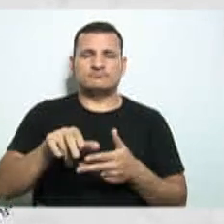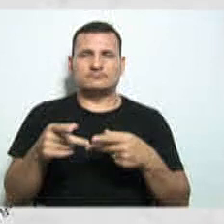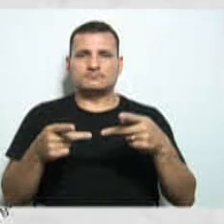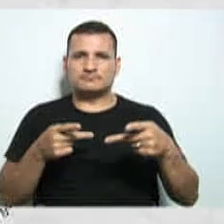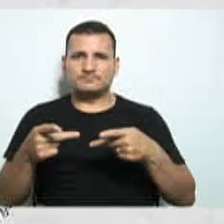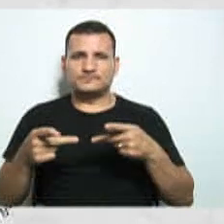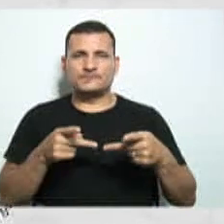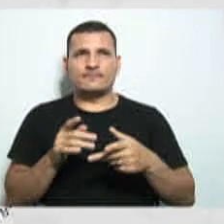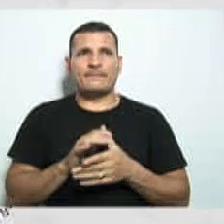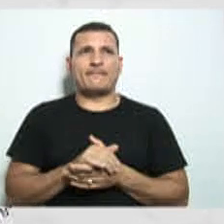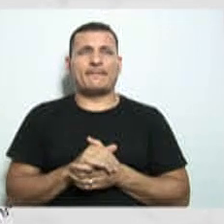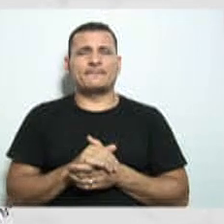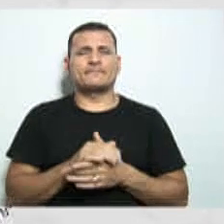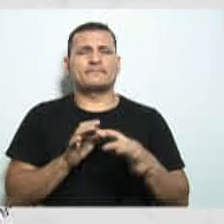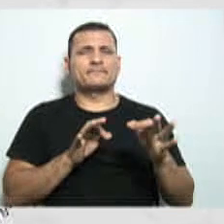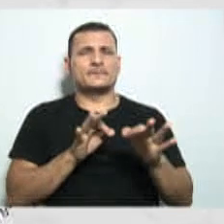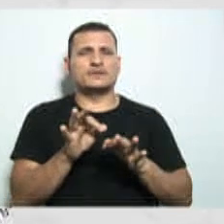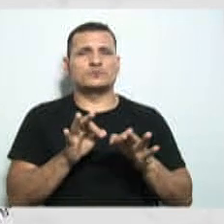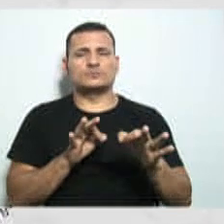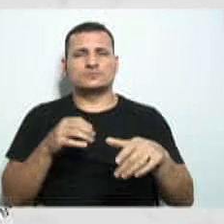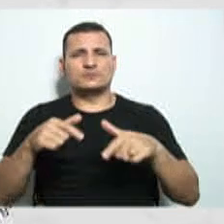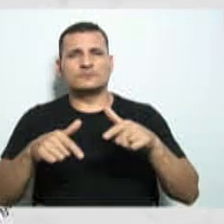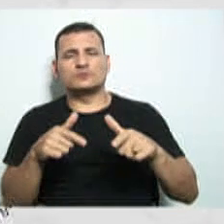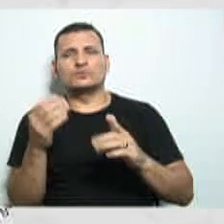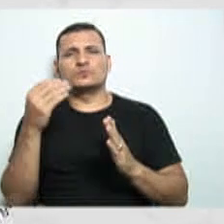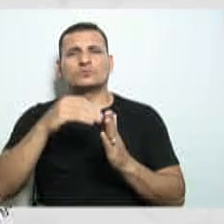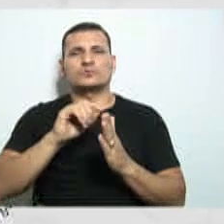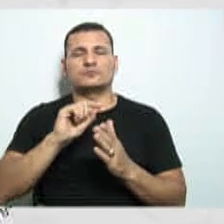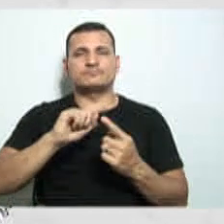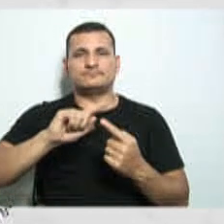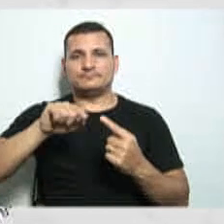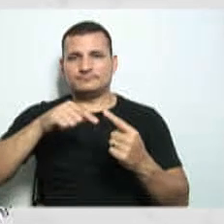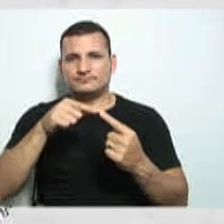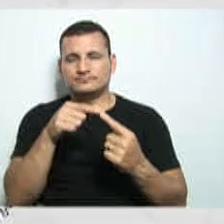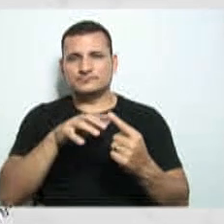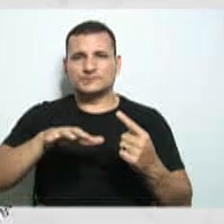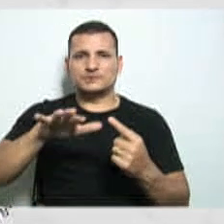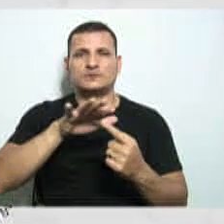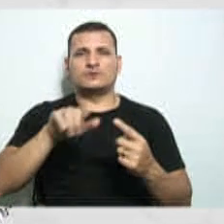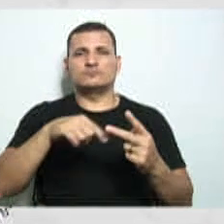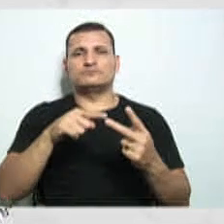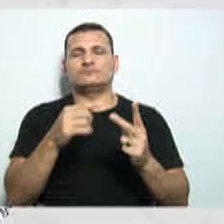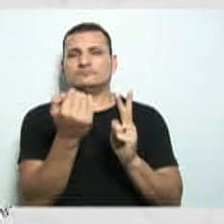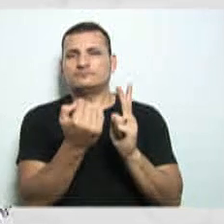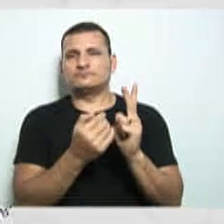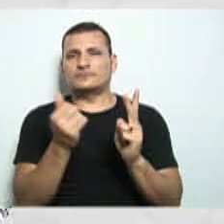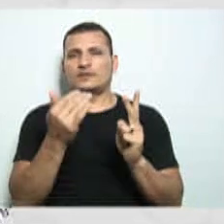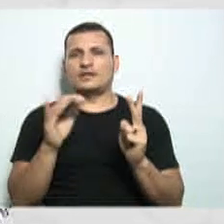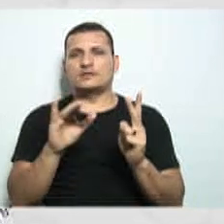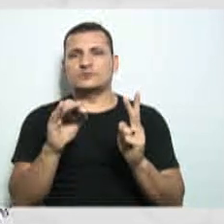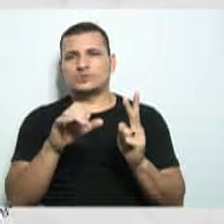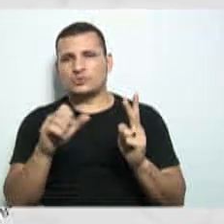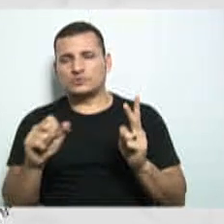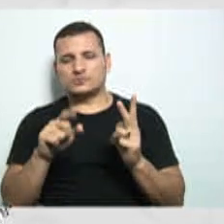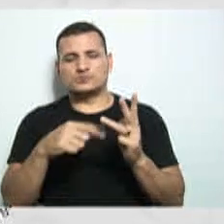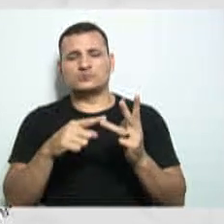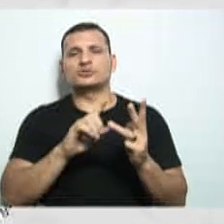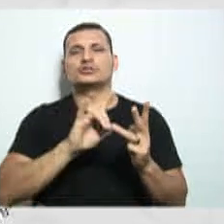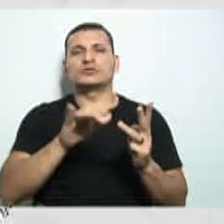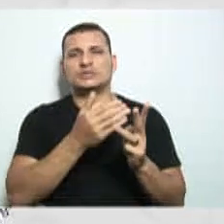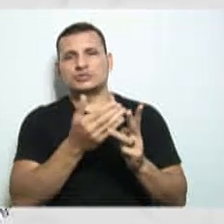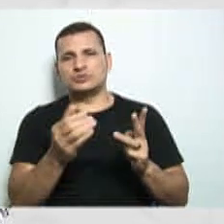que deve conter um plano de ação? O objetivo geral a ser alcançado, a lista de ações e atividades, data de início e